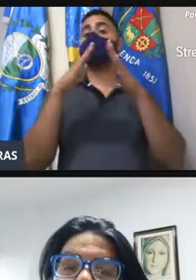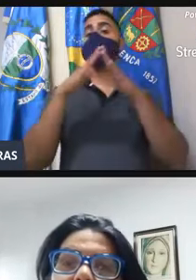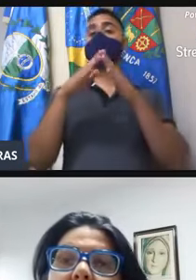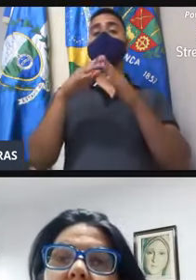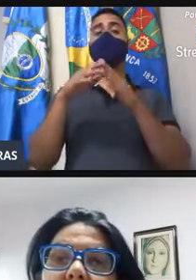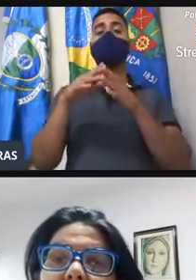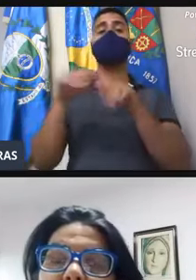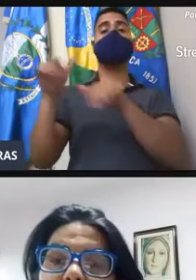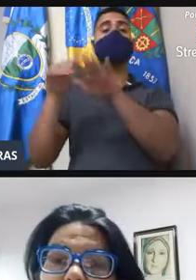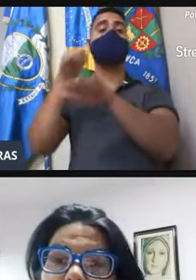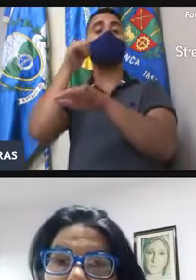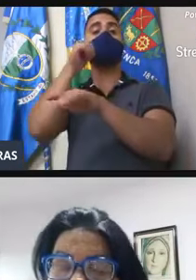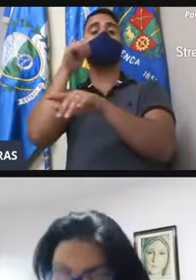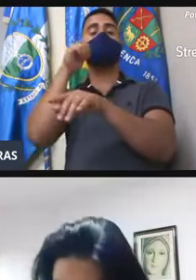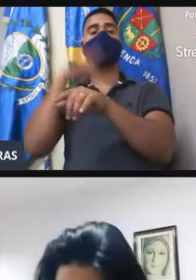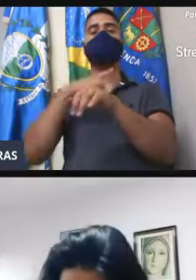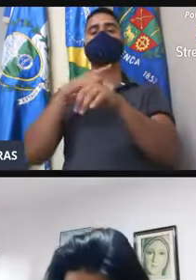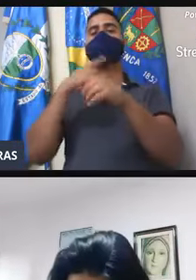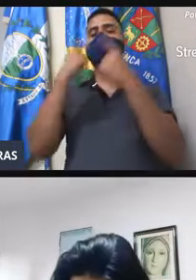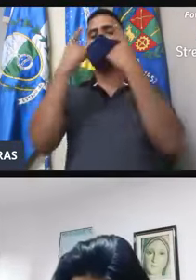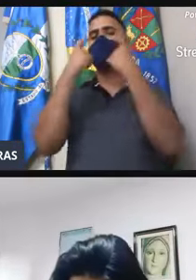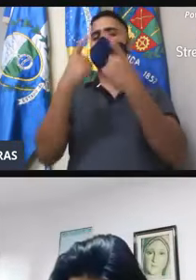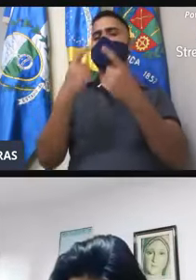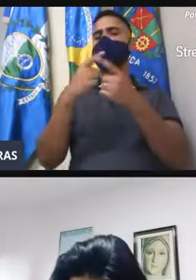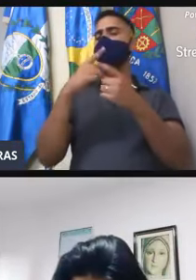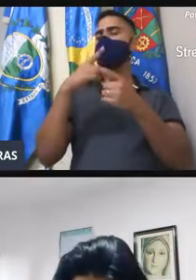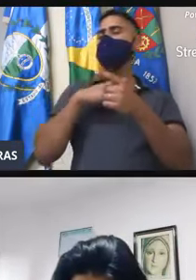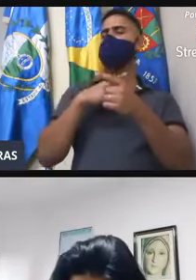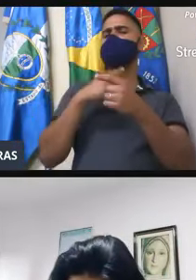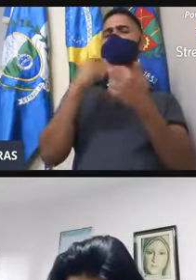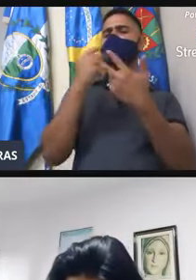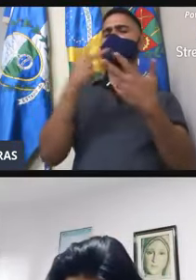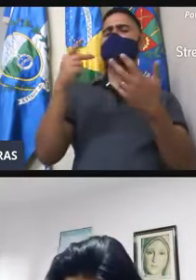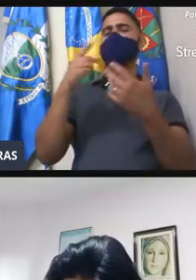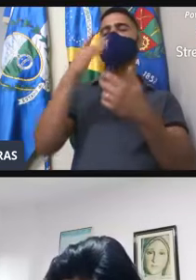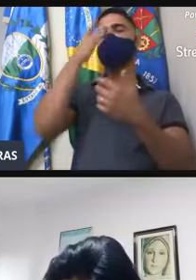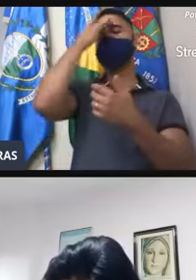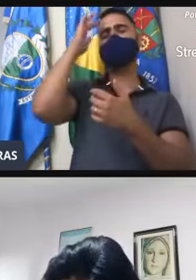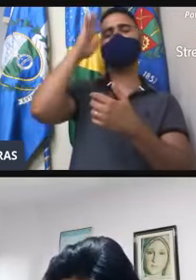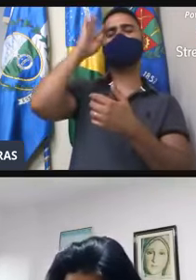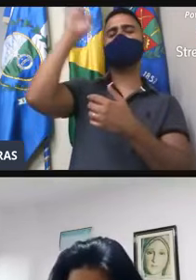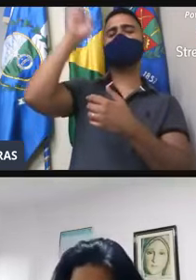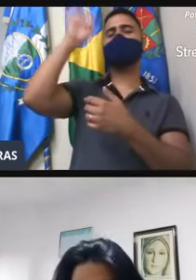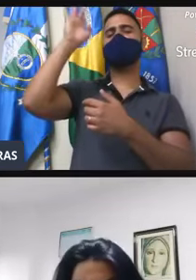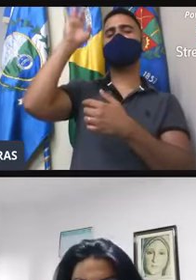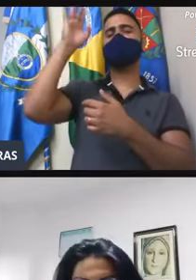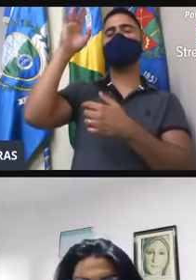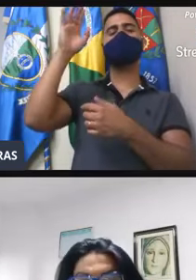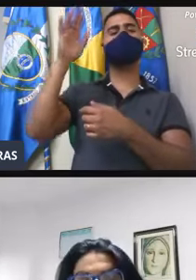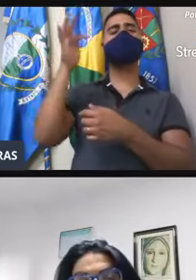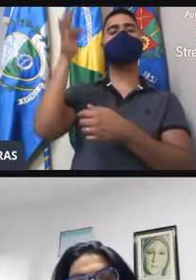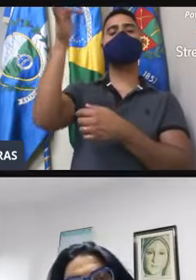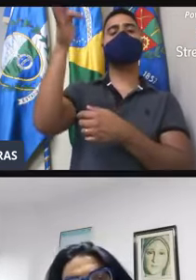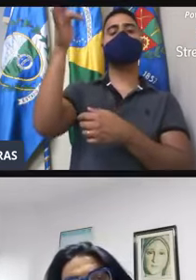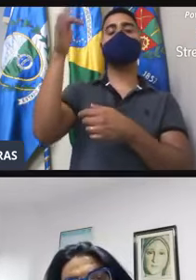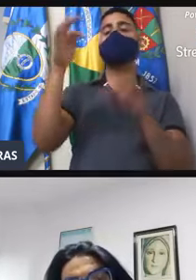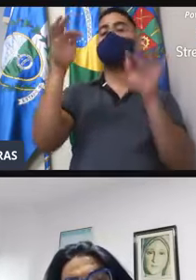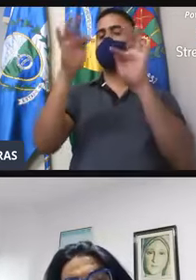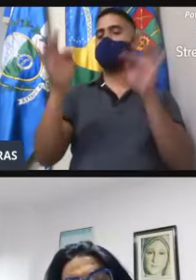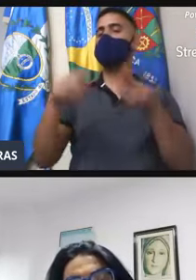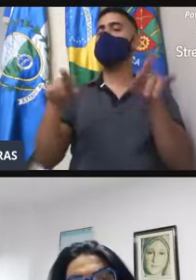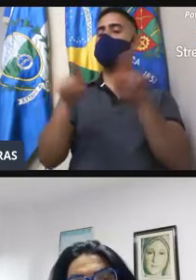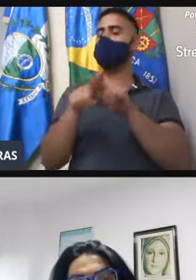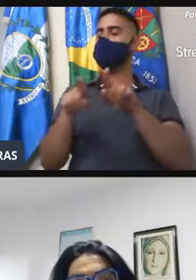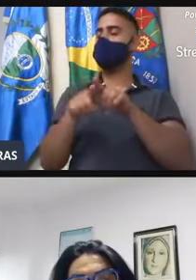da violência doméstica, a senhora vai deixar uma marca, uma das marcas, na sua passagem feliz. Espero que